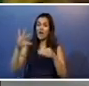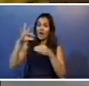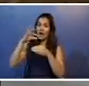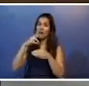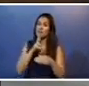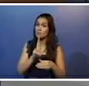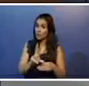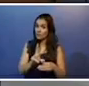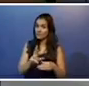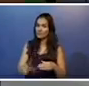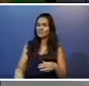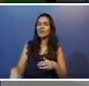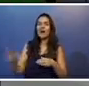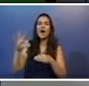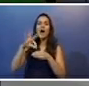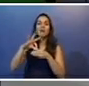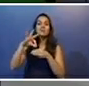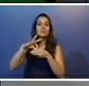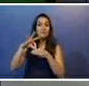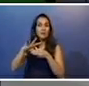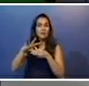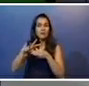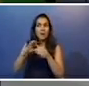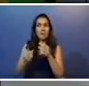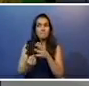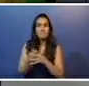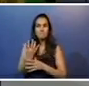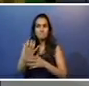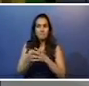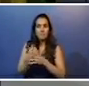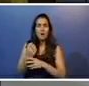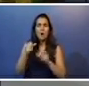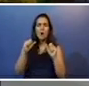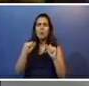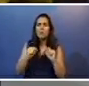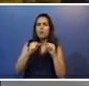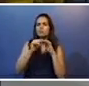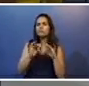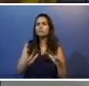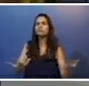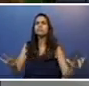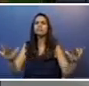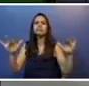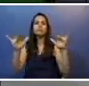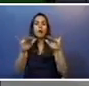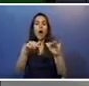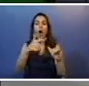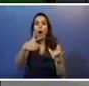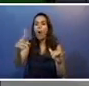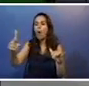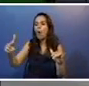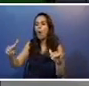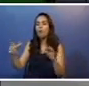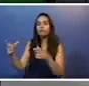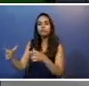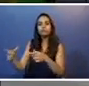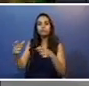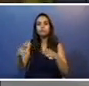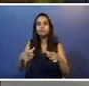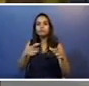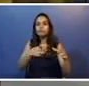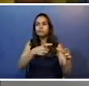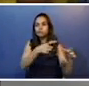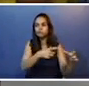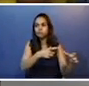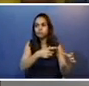Agora vamos lá. Como? As sementes de plantas podem ser espalhadas em outros ambientes.